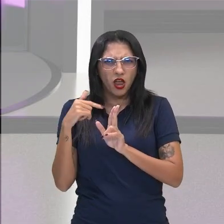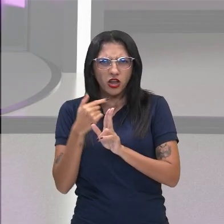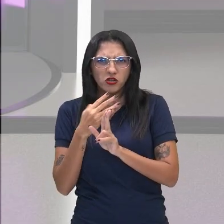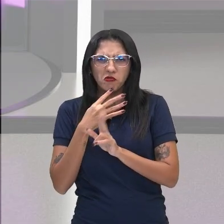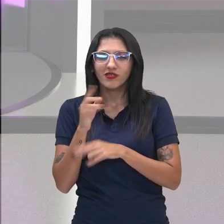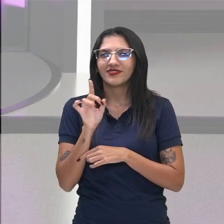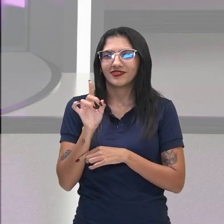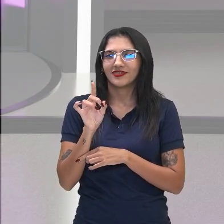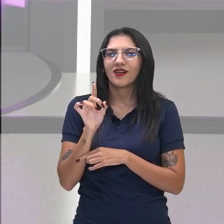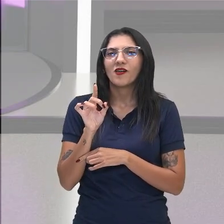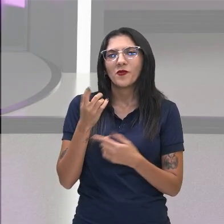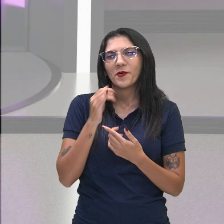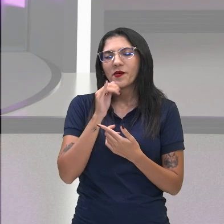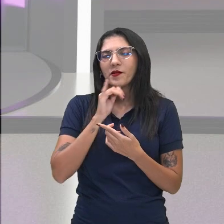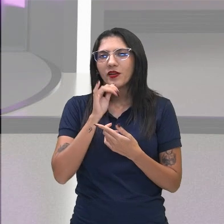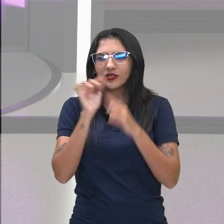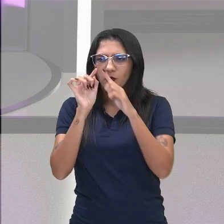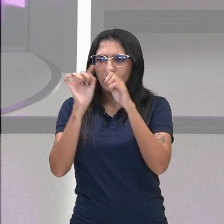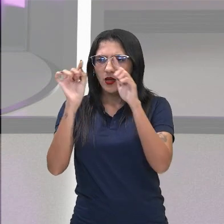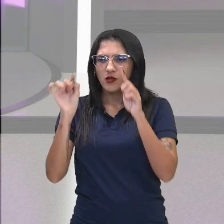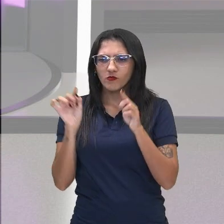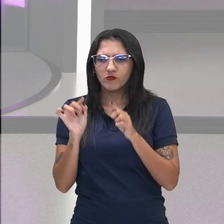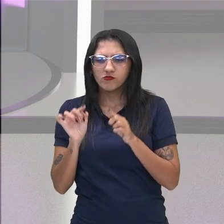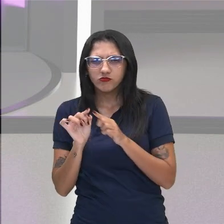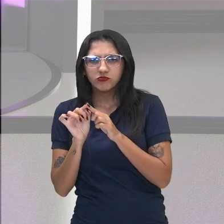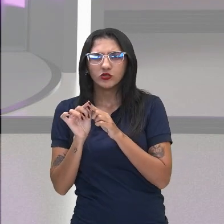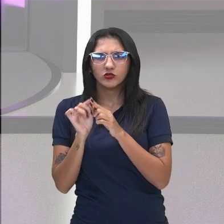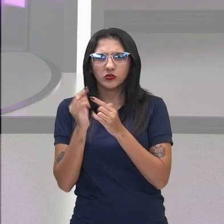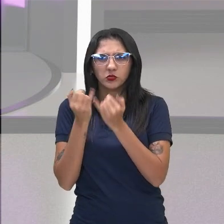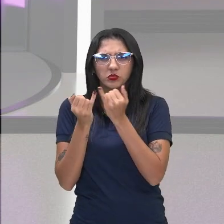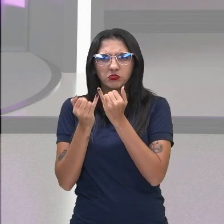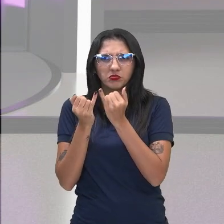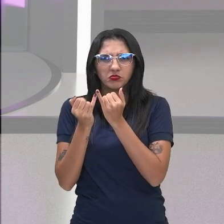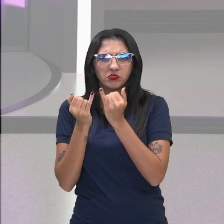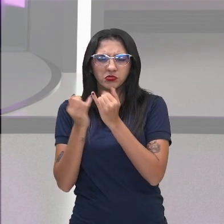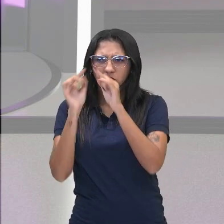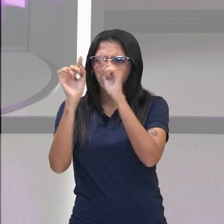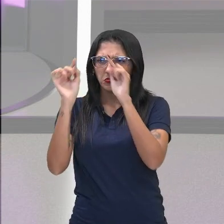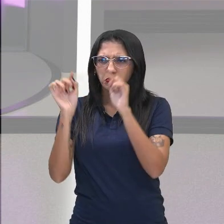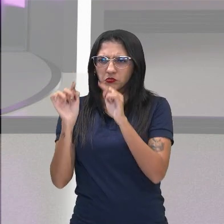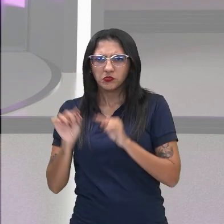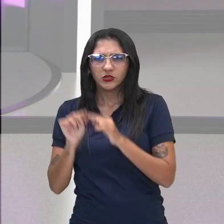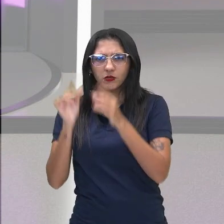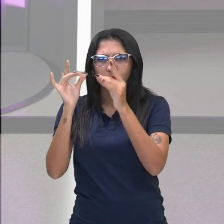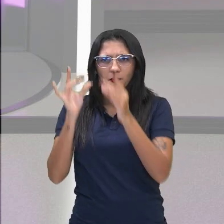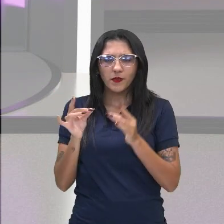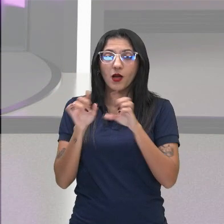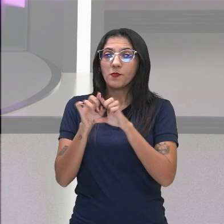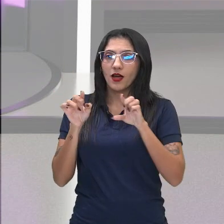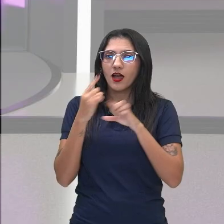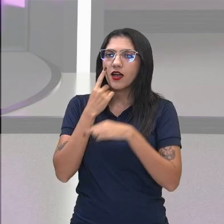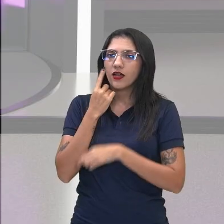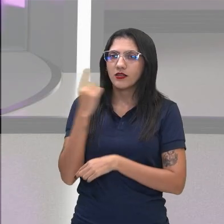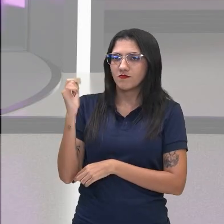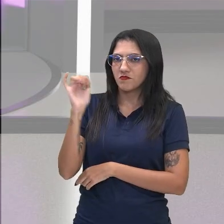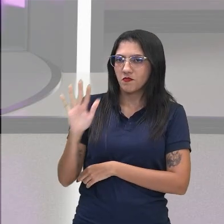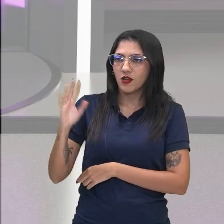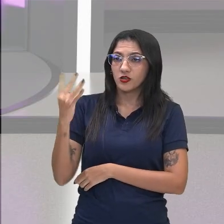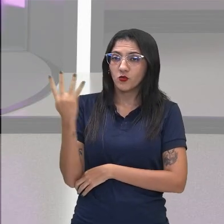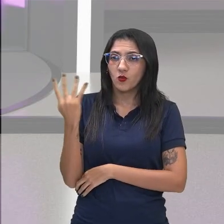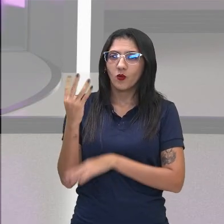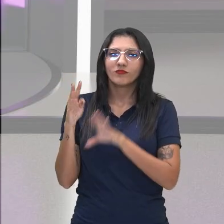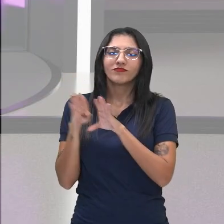né? Um hexágono bem bonitinho, que parece um octágono, mas ele também vai ser classificado